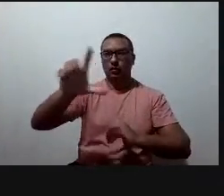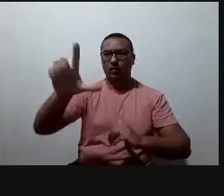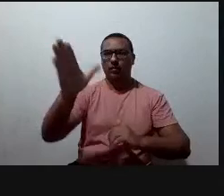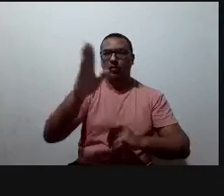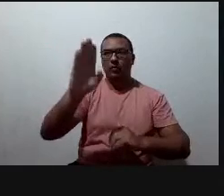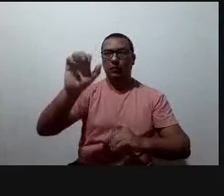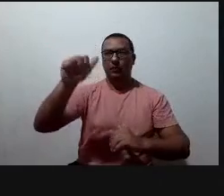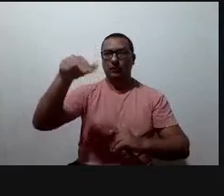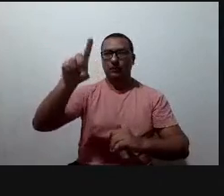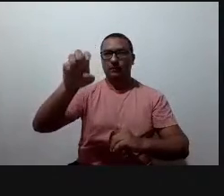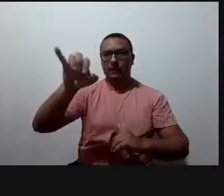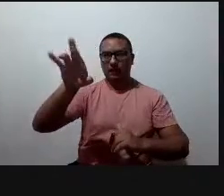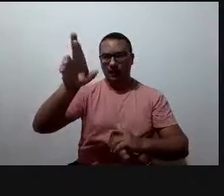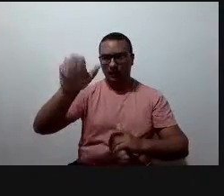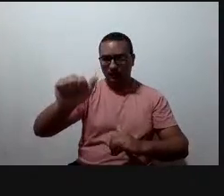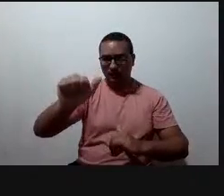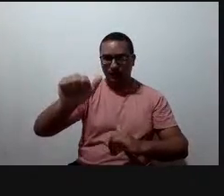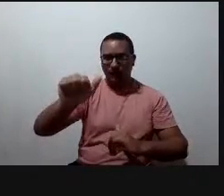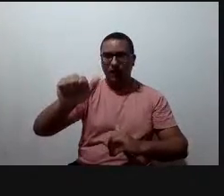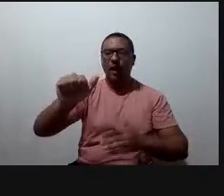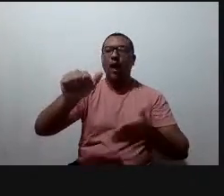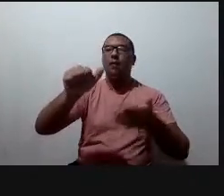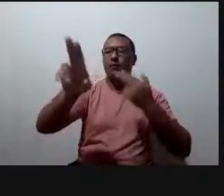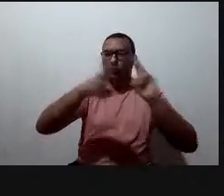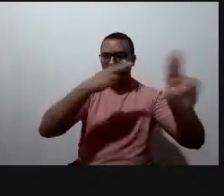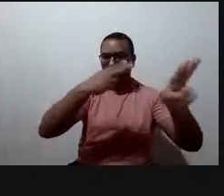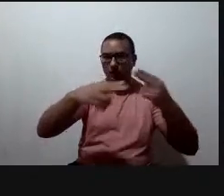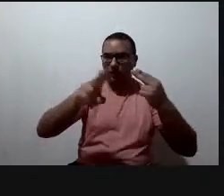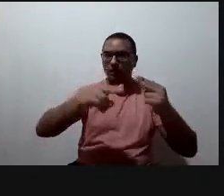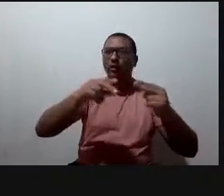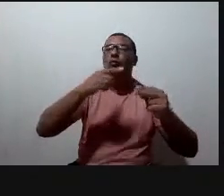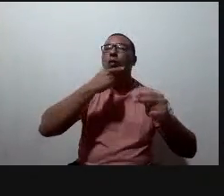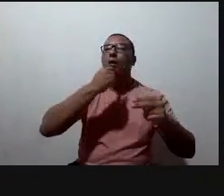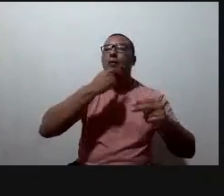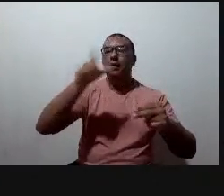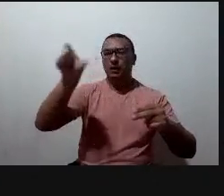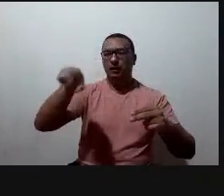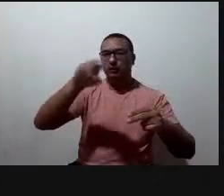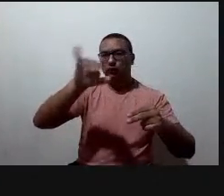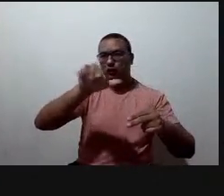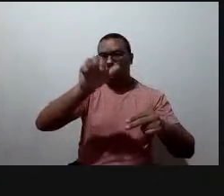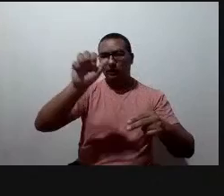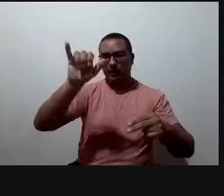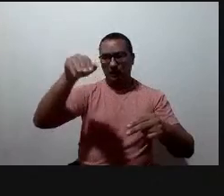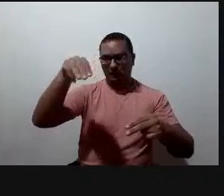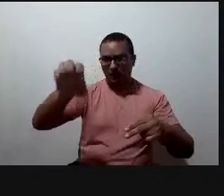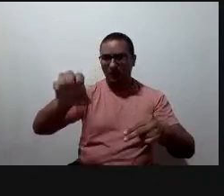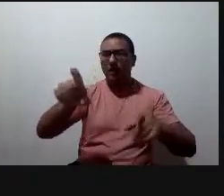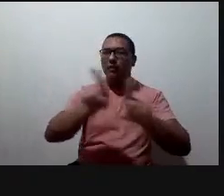do Jaime Ovalle, que era um compositor da época, aí, da primeira metade do século XX.